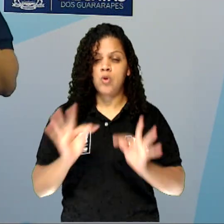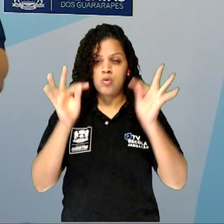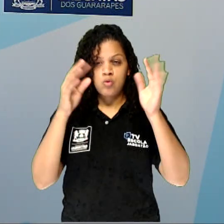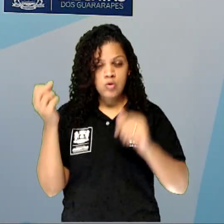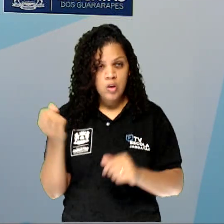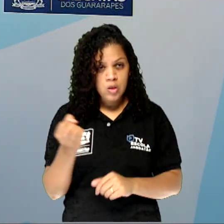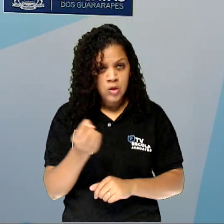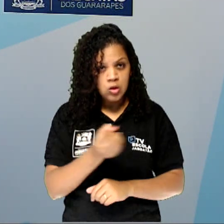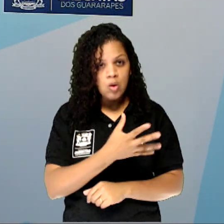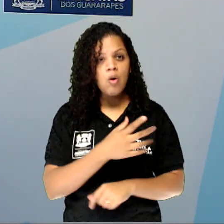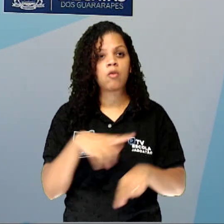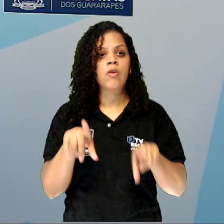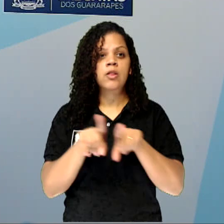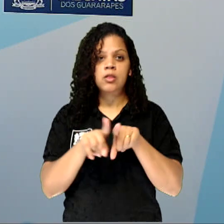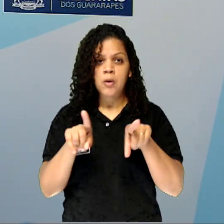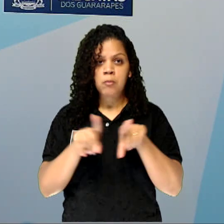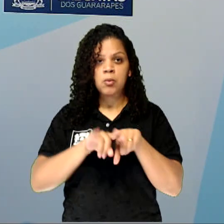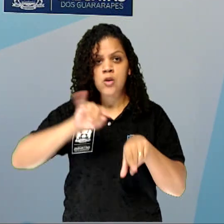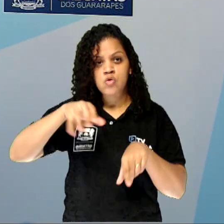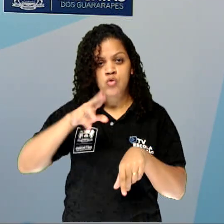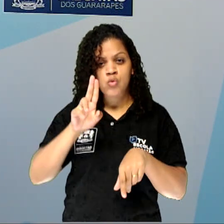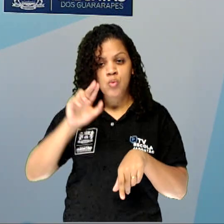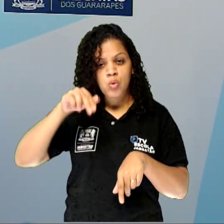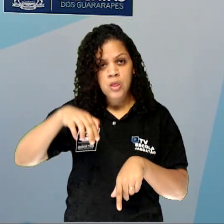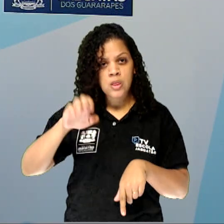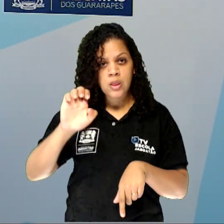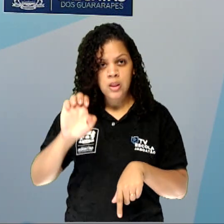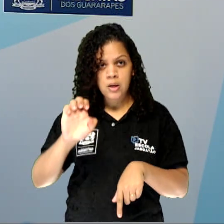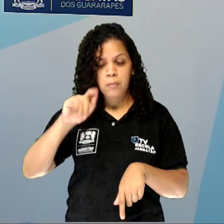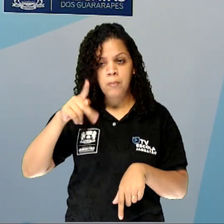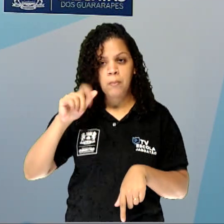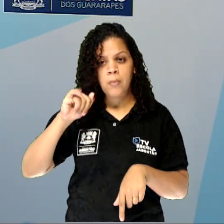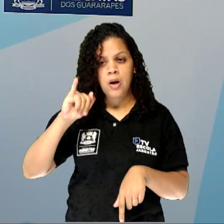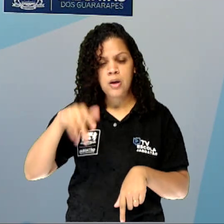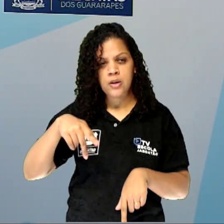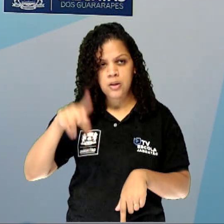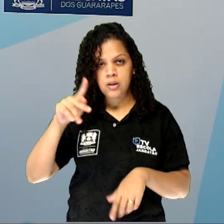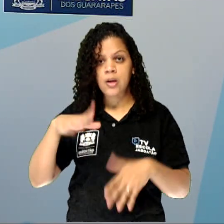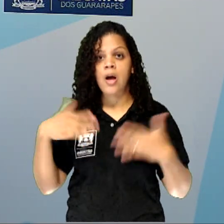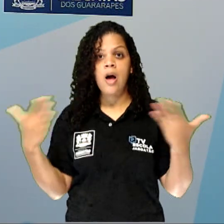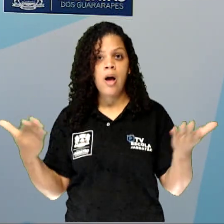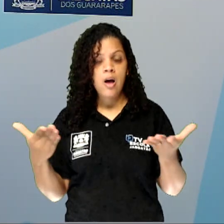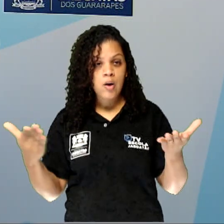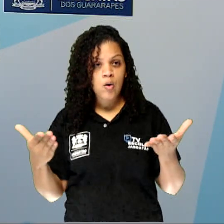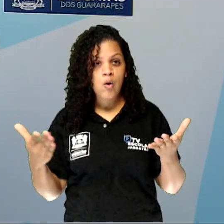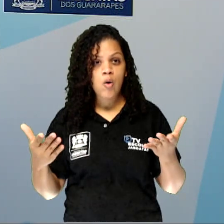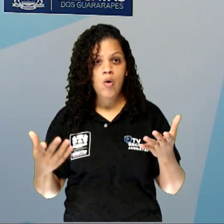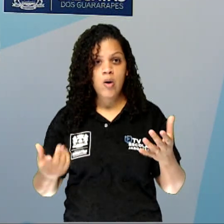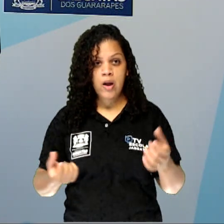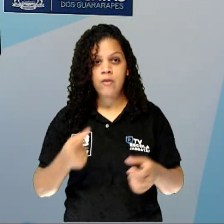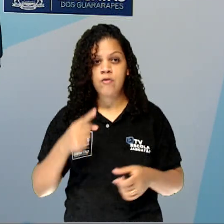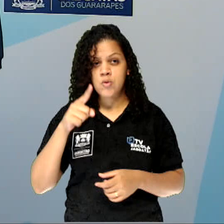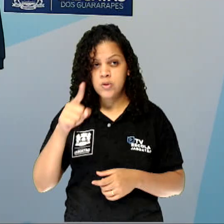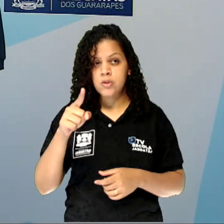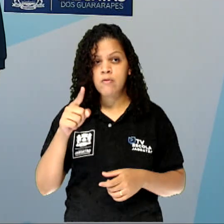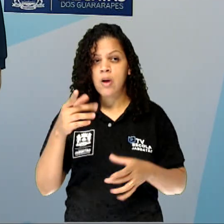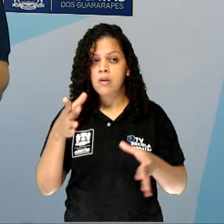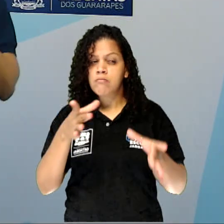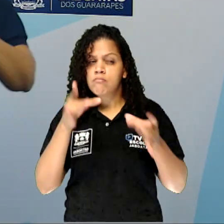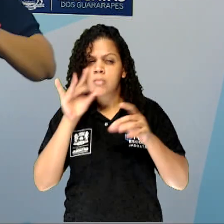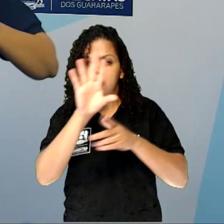sobre Nanjun Paik, e agora, inspirados na obra de Nanjun Paik, cria a sua versão de